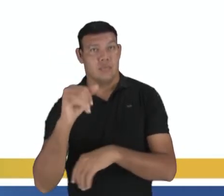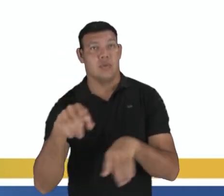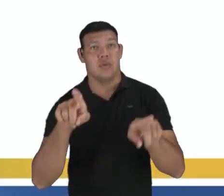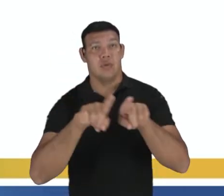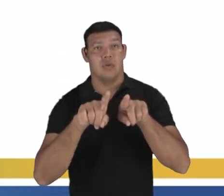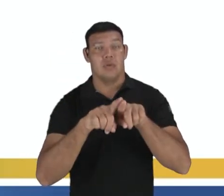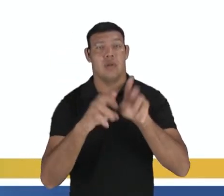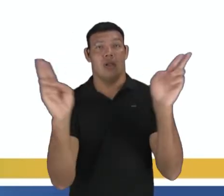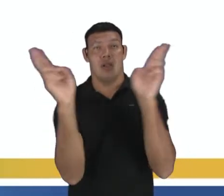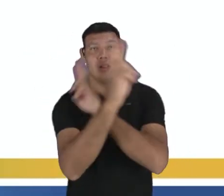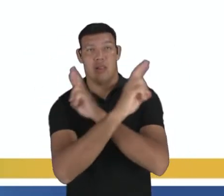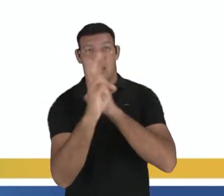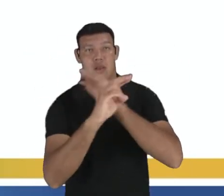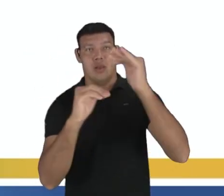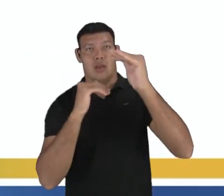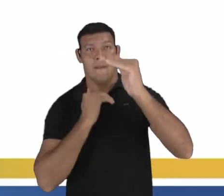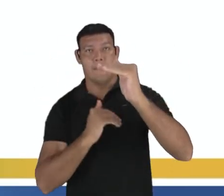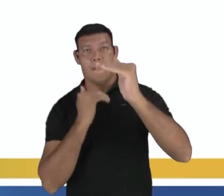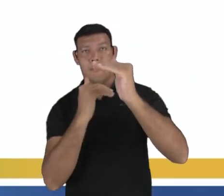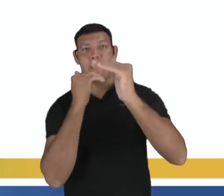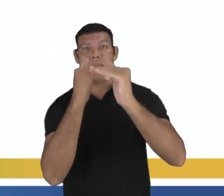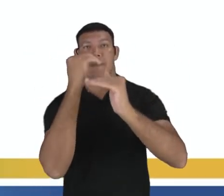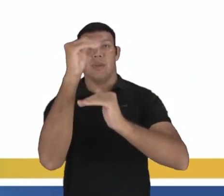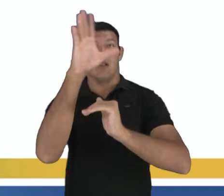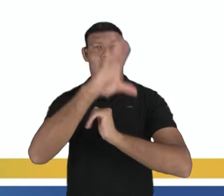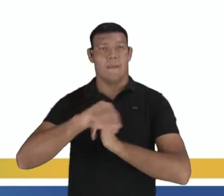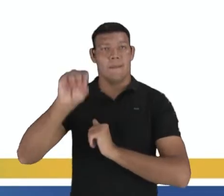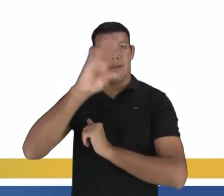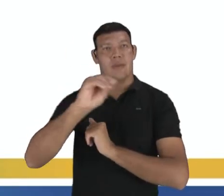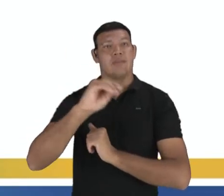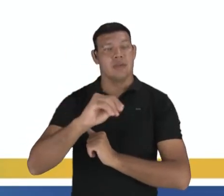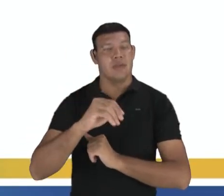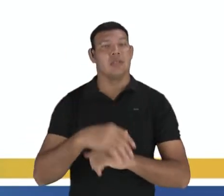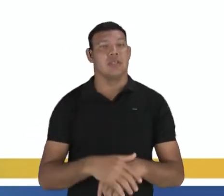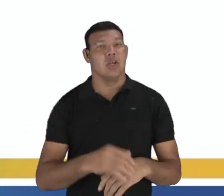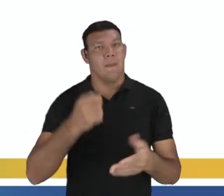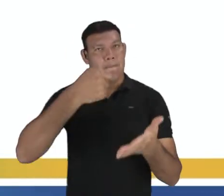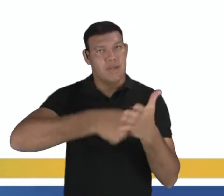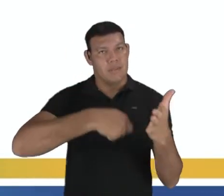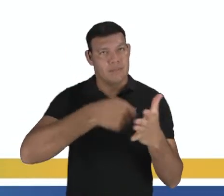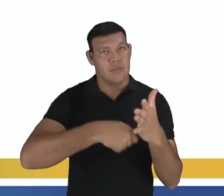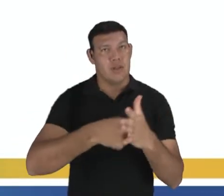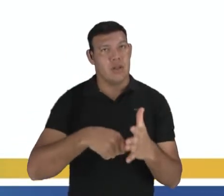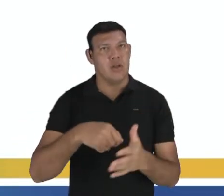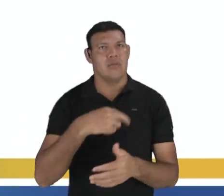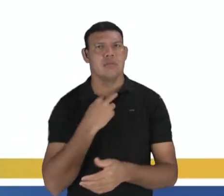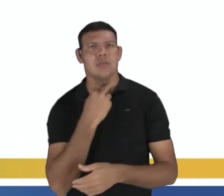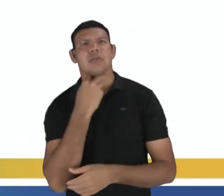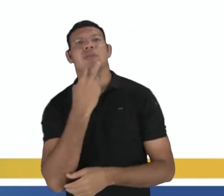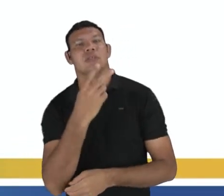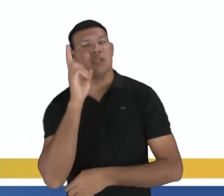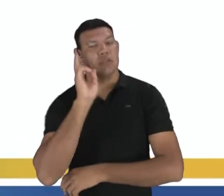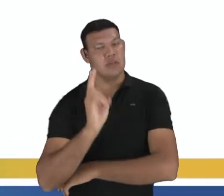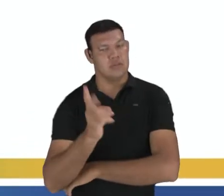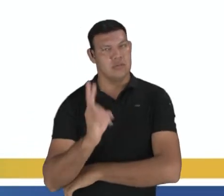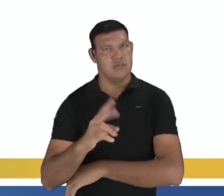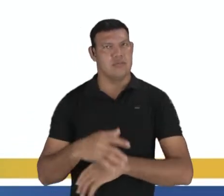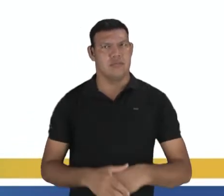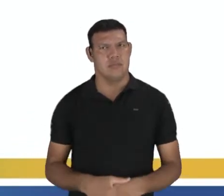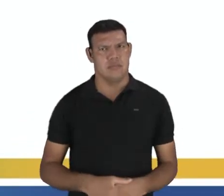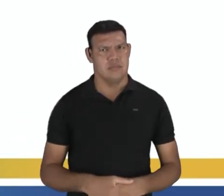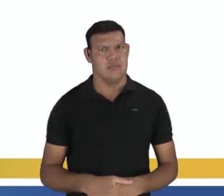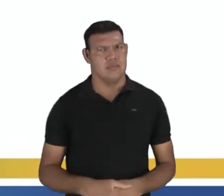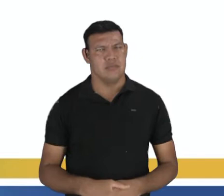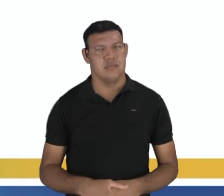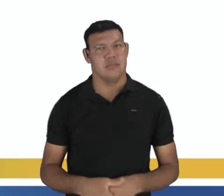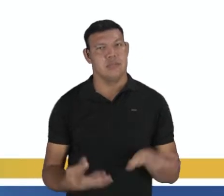hierárquica entre os enunciadores, sendo que a voz do locutor é a dominante. E aí, pessoal, a voz do locutor é